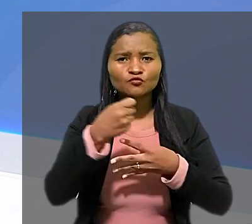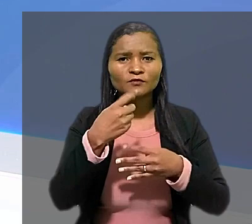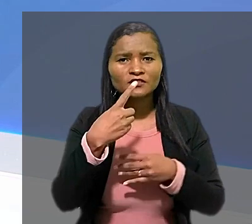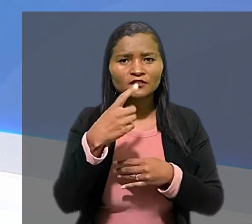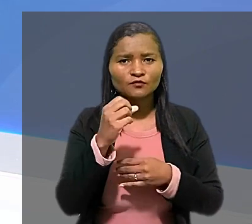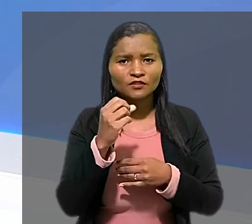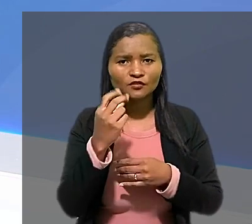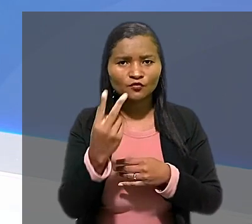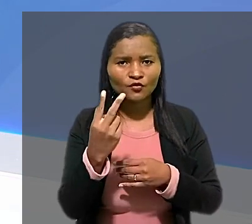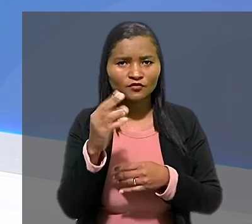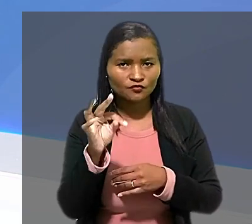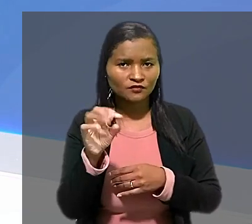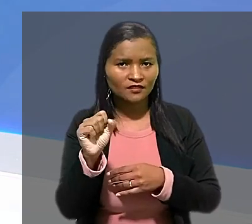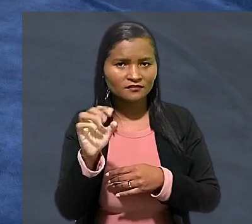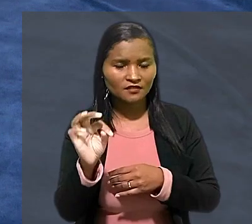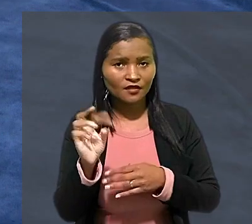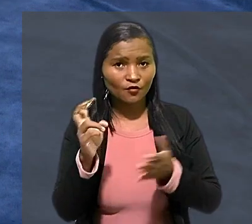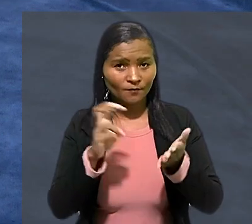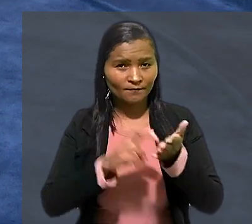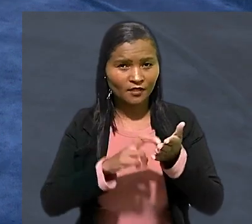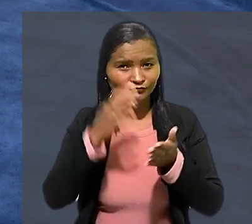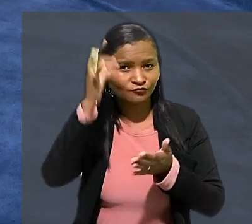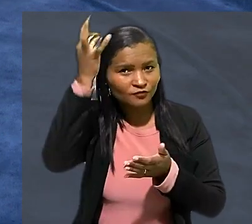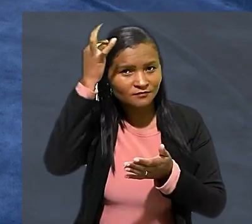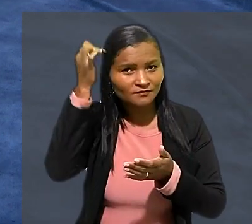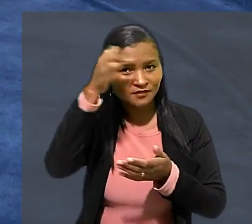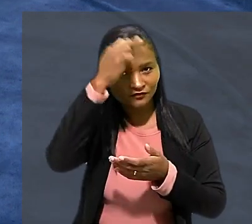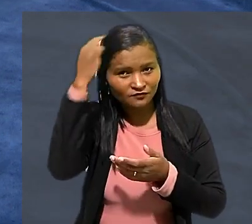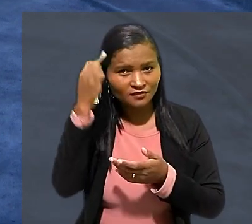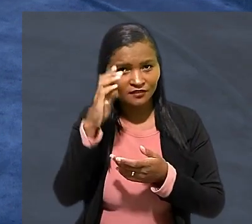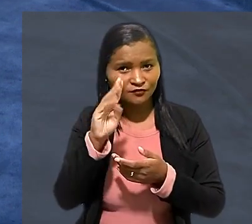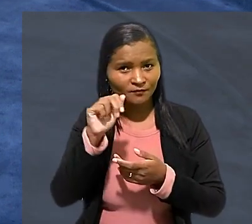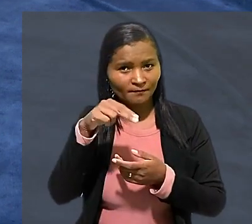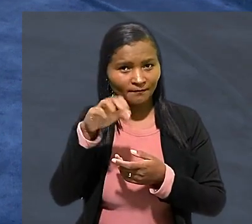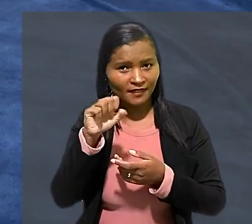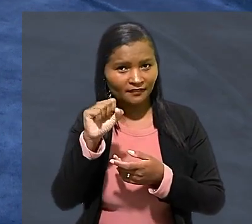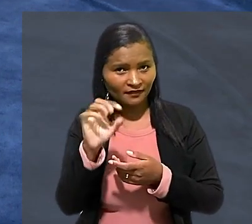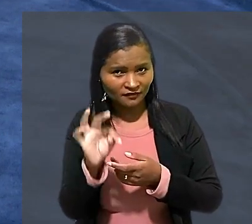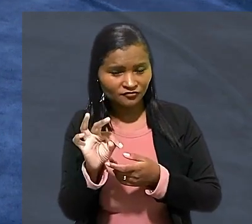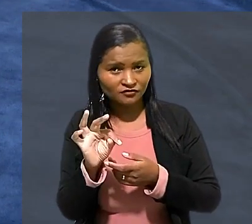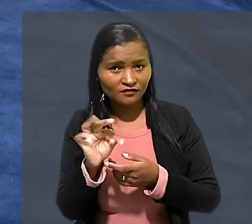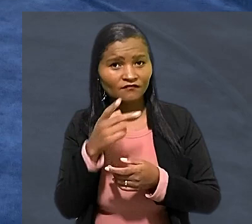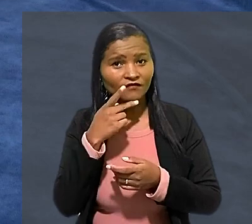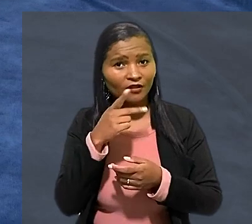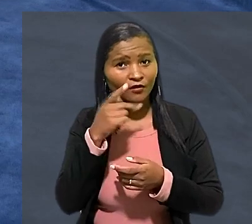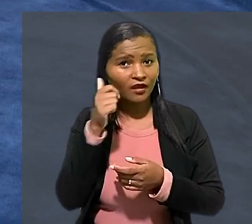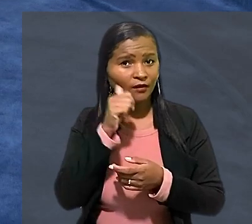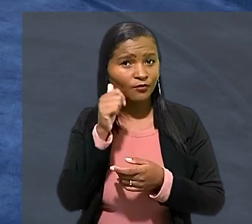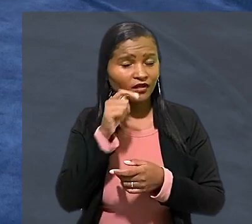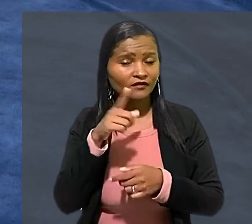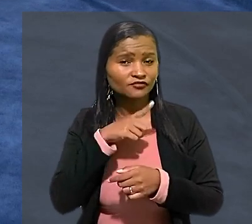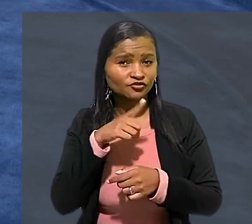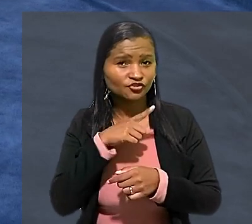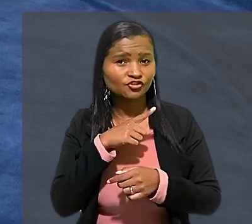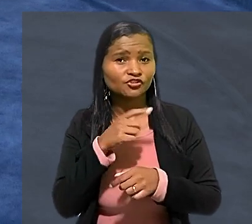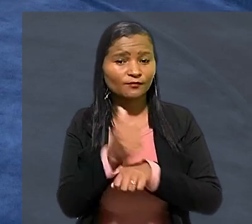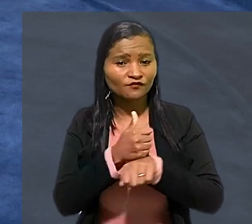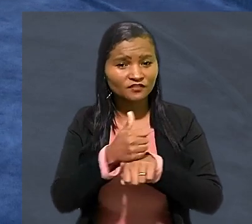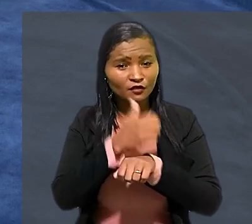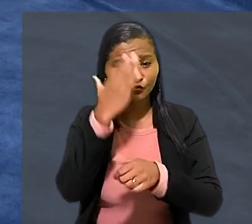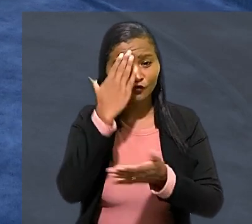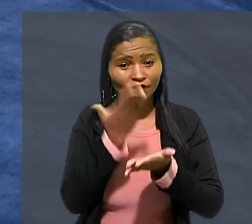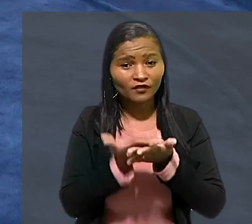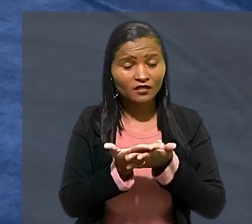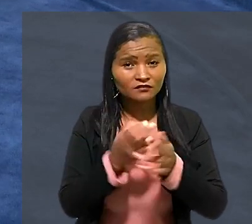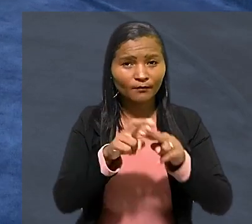súmula 102 do TST. O Banco do Estado do Espírito Santo, o Banestes, alegou no processo que a bancária exercia cargo de